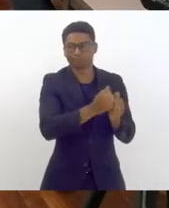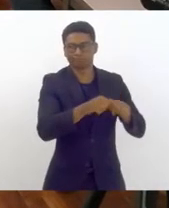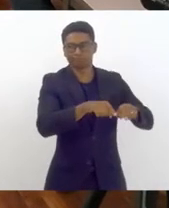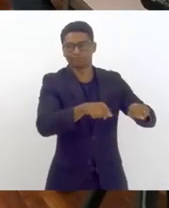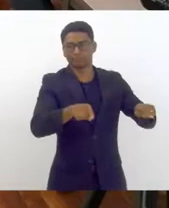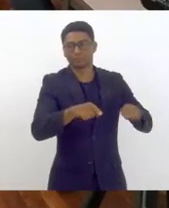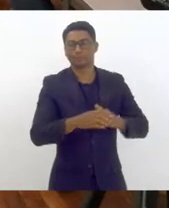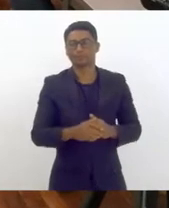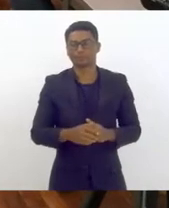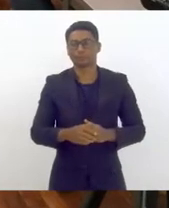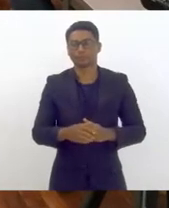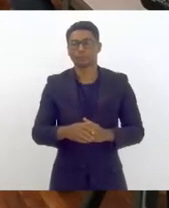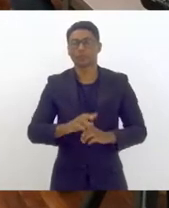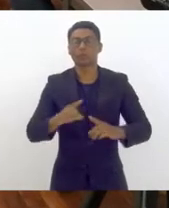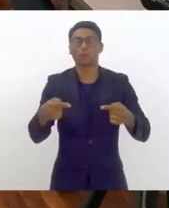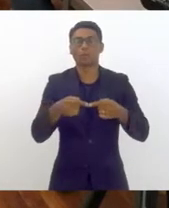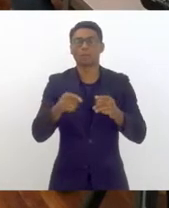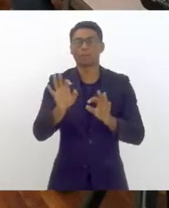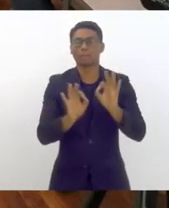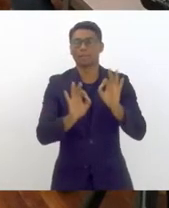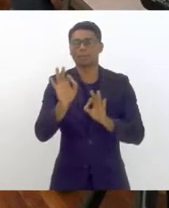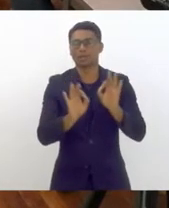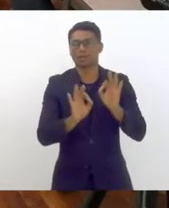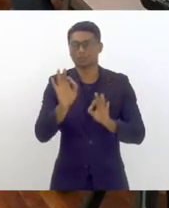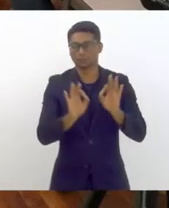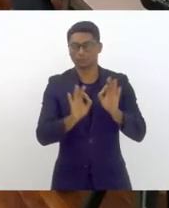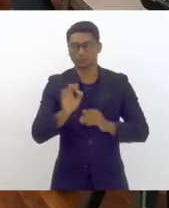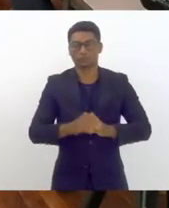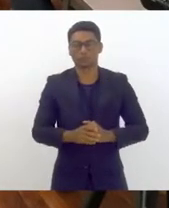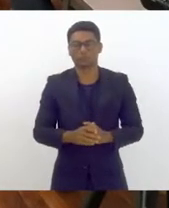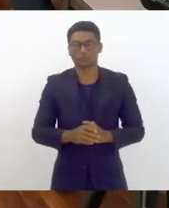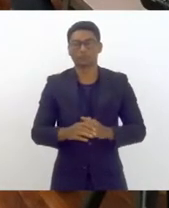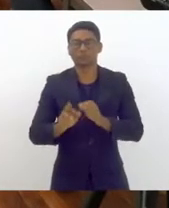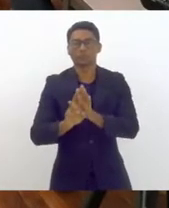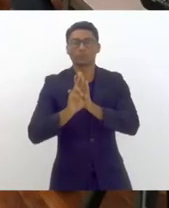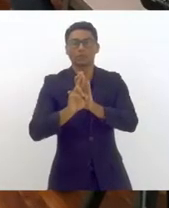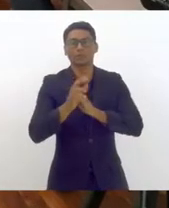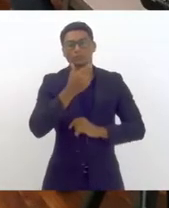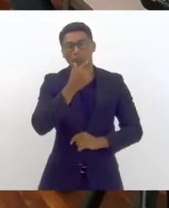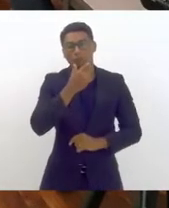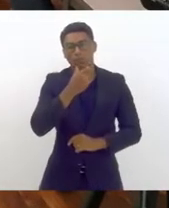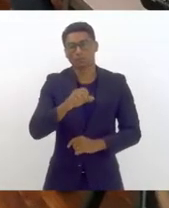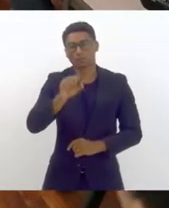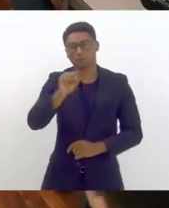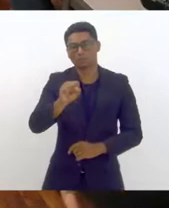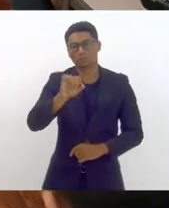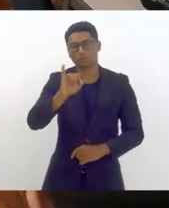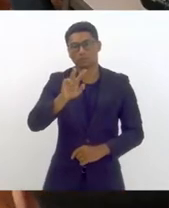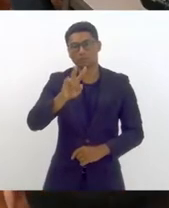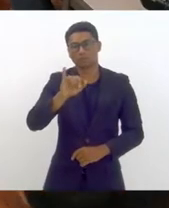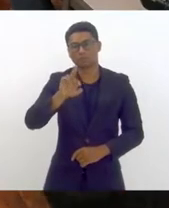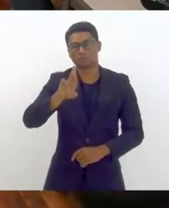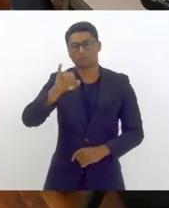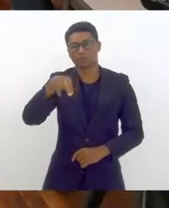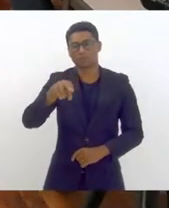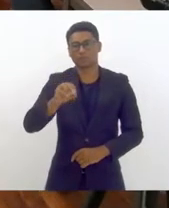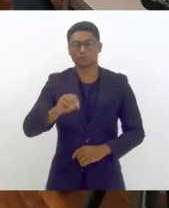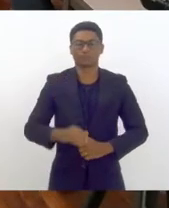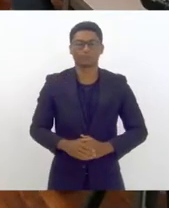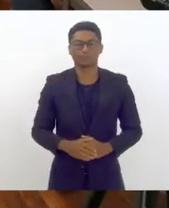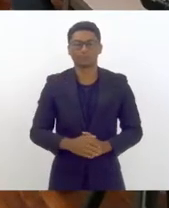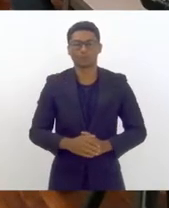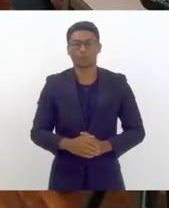projeto Engenhando a Cidade, representado por Severino Virgínio Martins Neto.